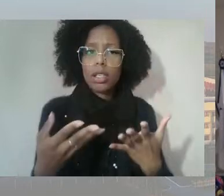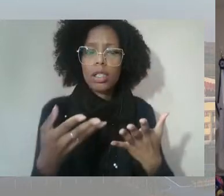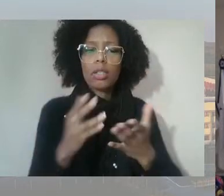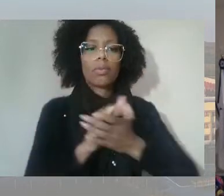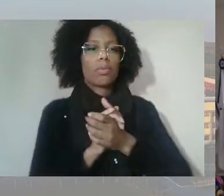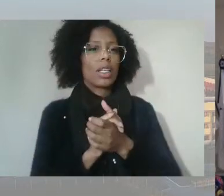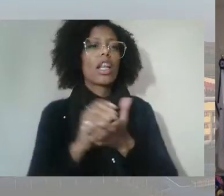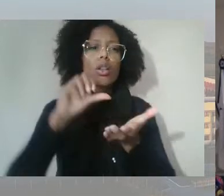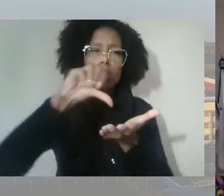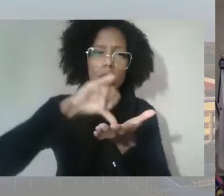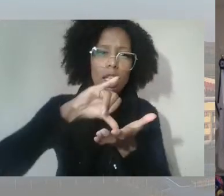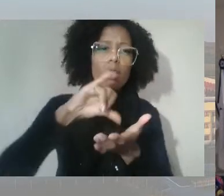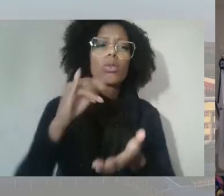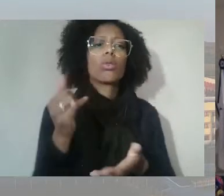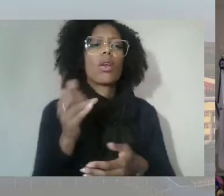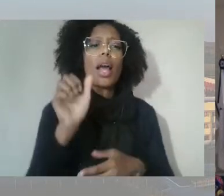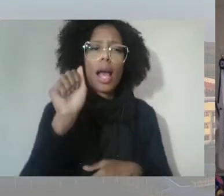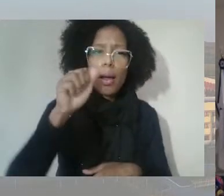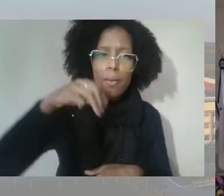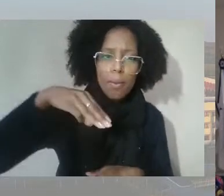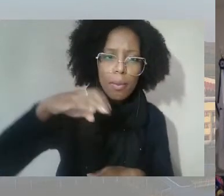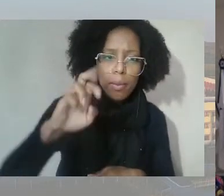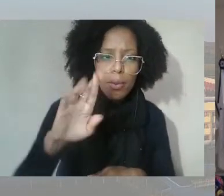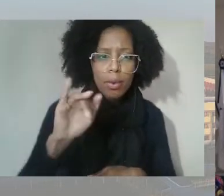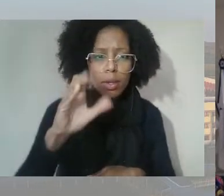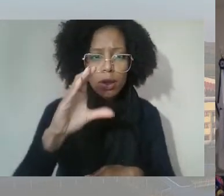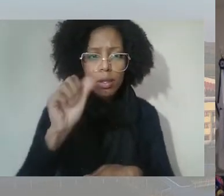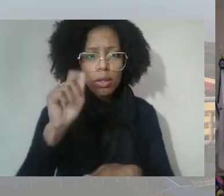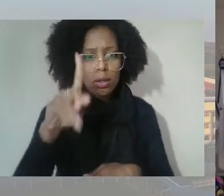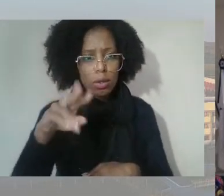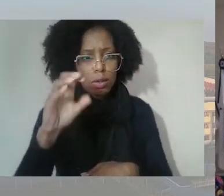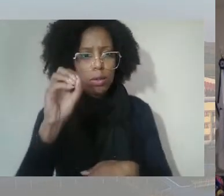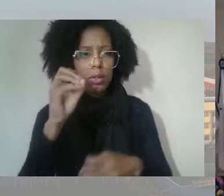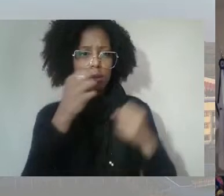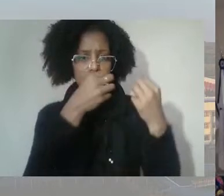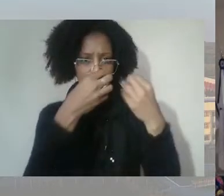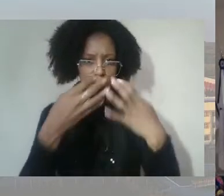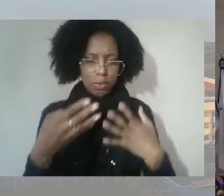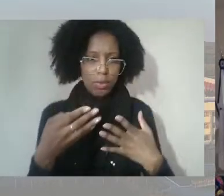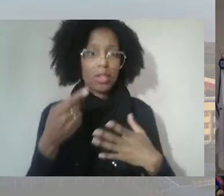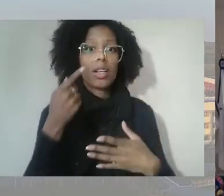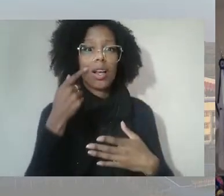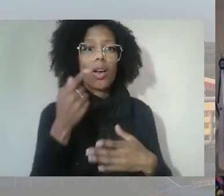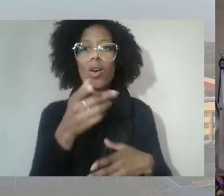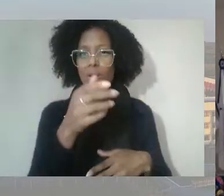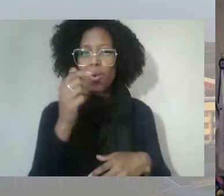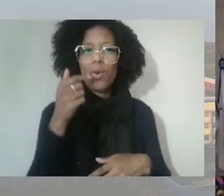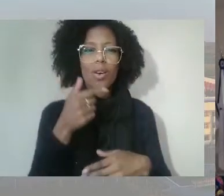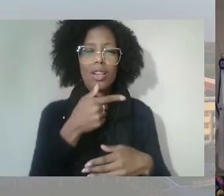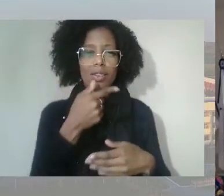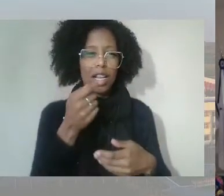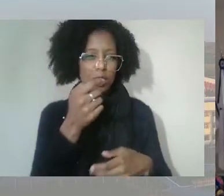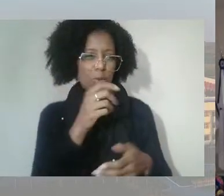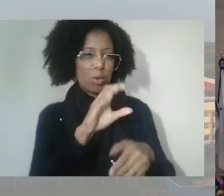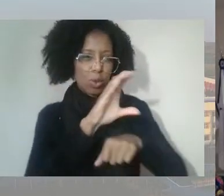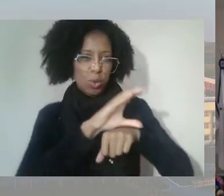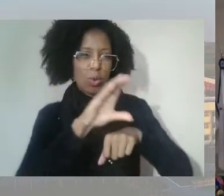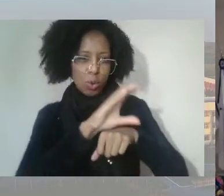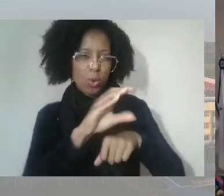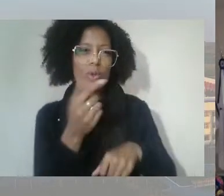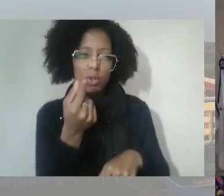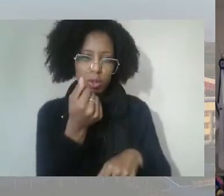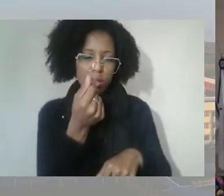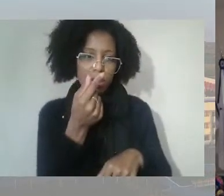centro-americanos? Estou vendo aqui o professor Altacir, que daqui a pouco vai ocupar esse lugar aqui para falar do curso de economia. Na Centro-América